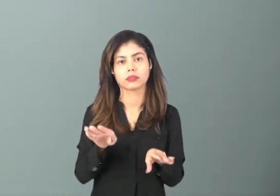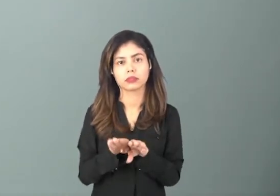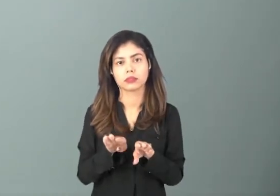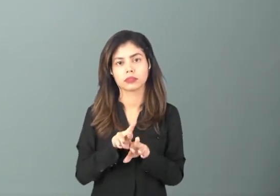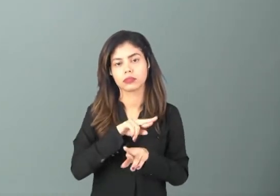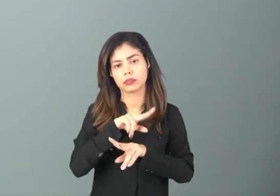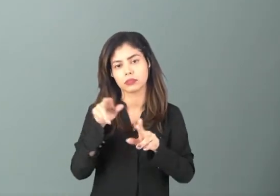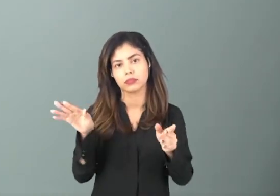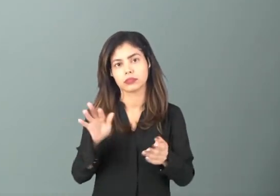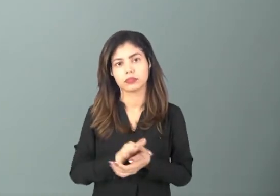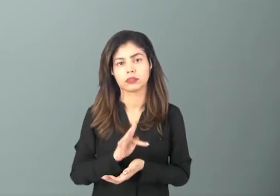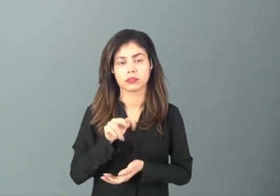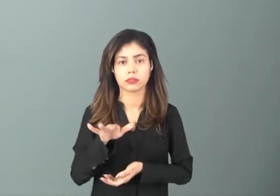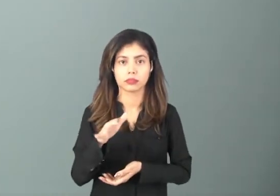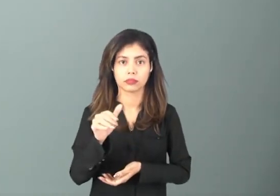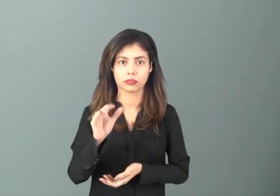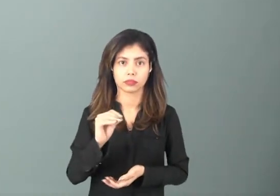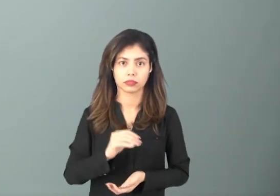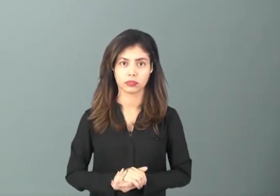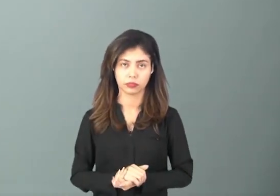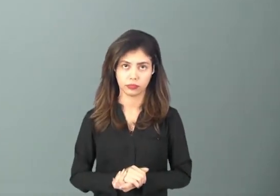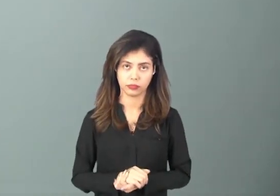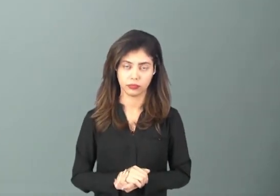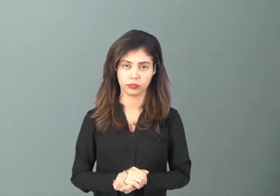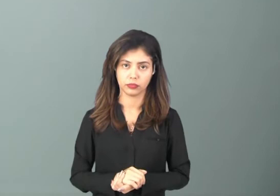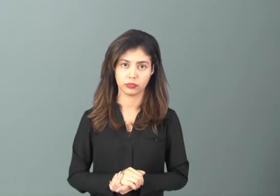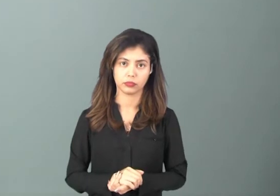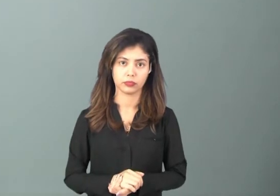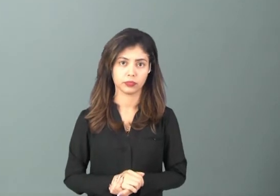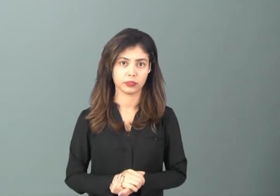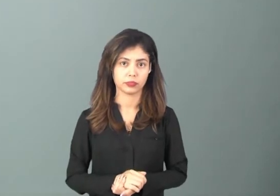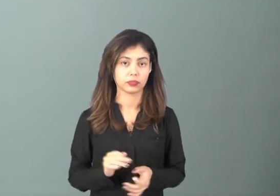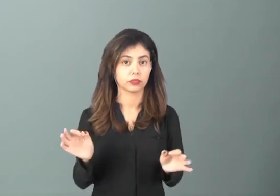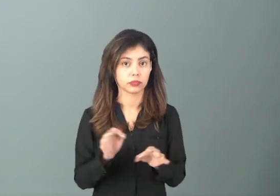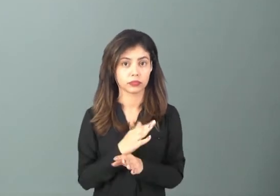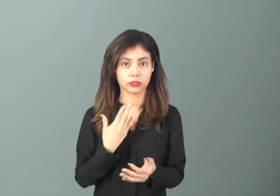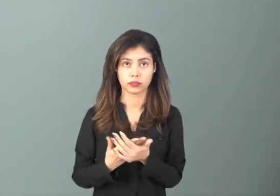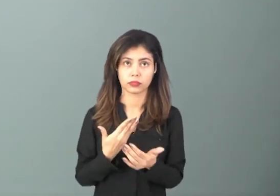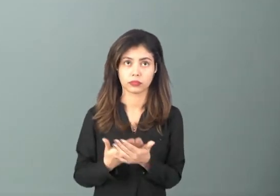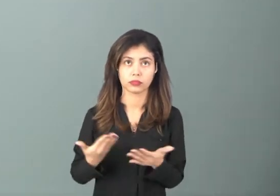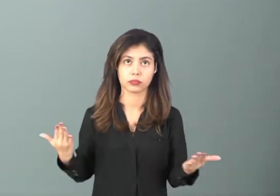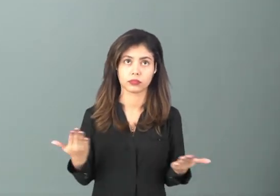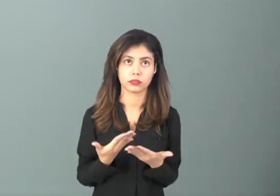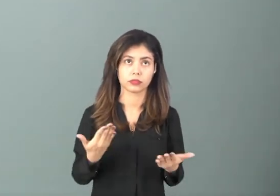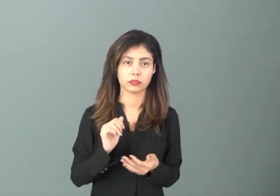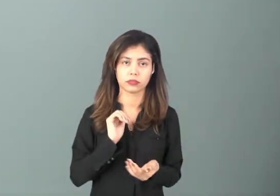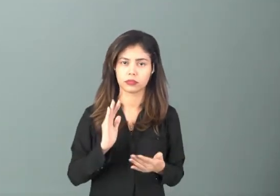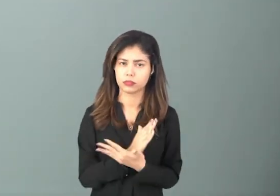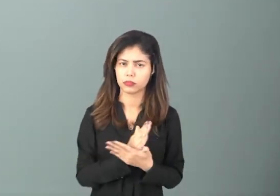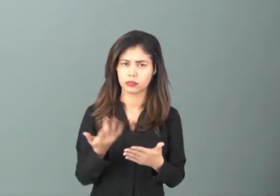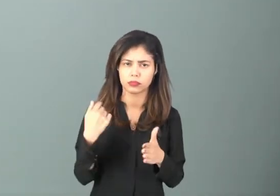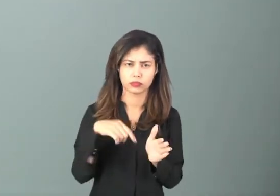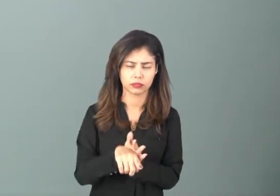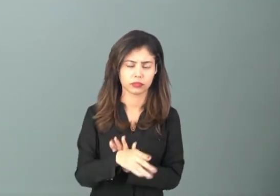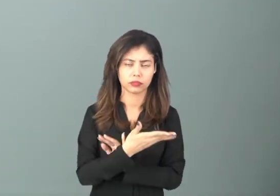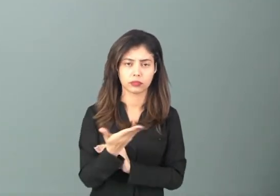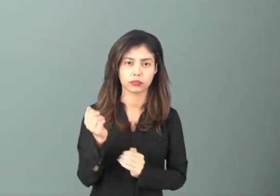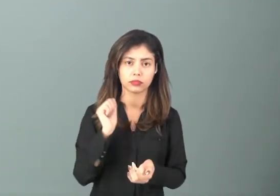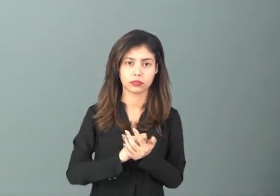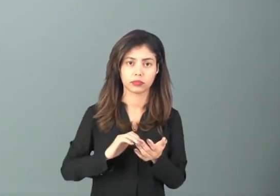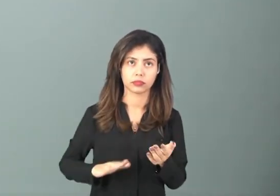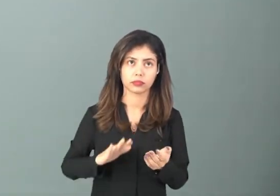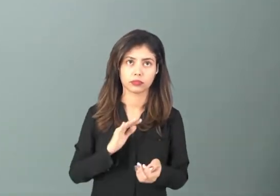uma série de funções tá bom E aí para gente entrar na sala de hoje nós temos algumas questões do nosso